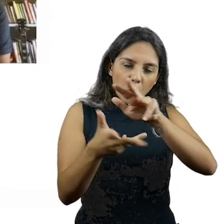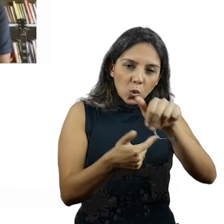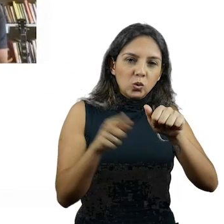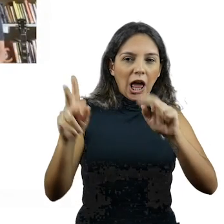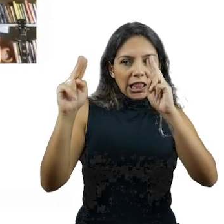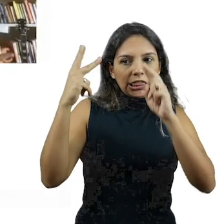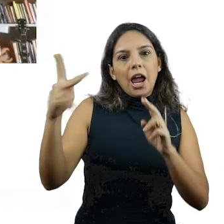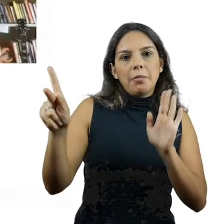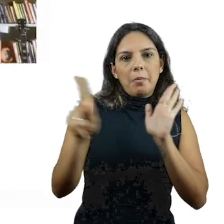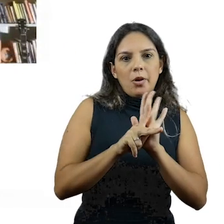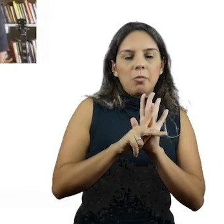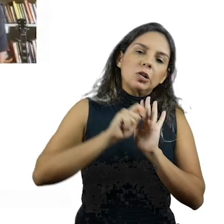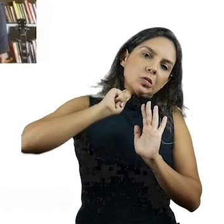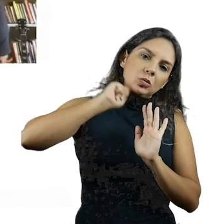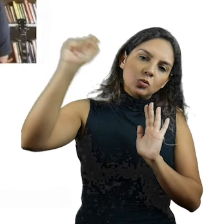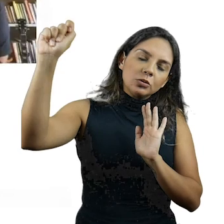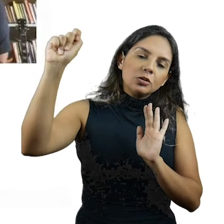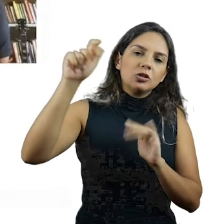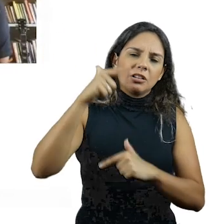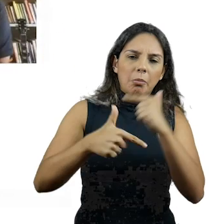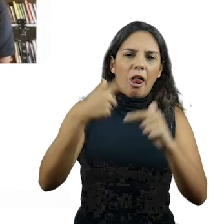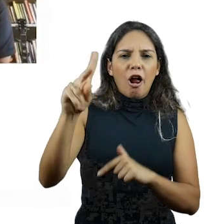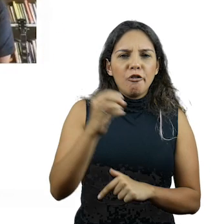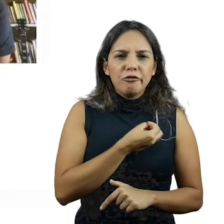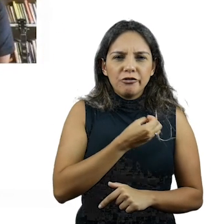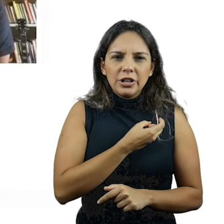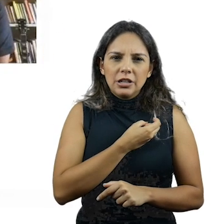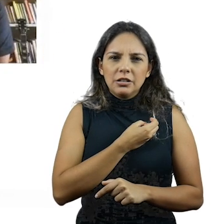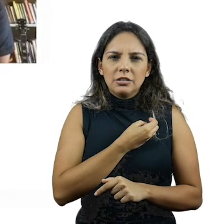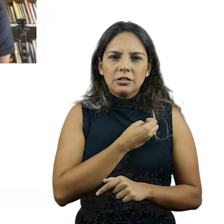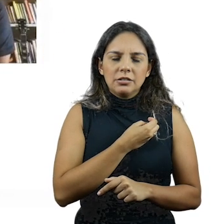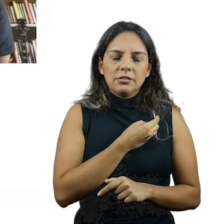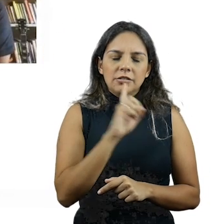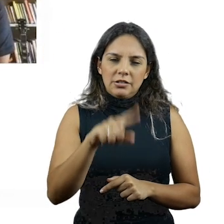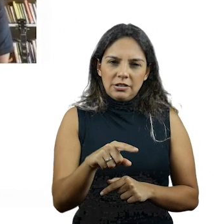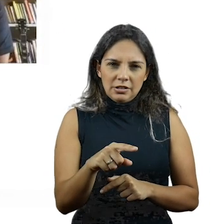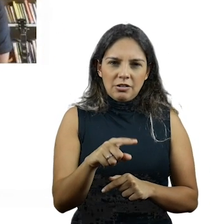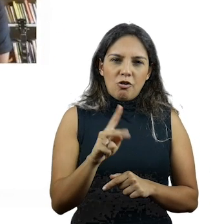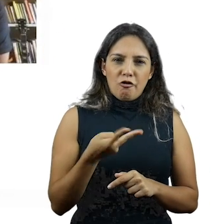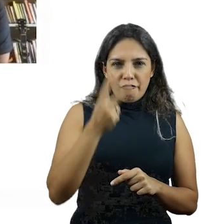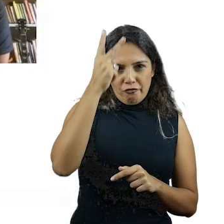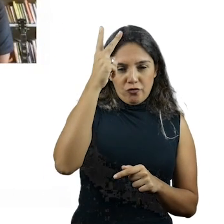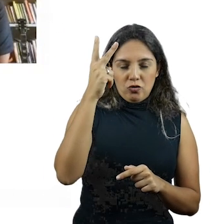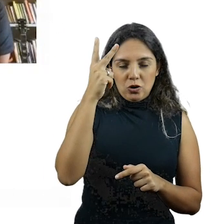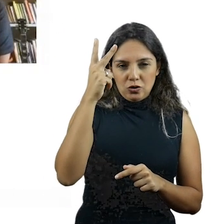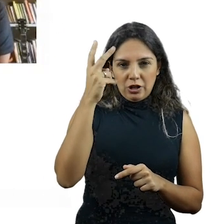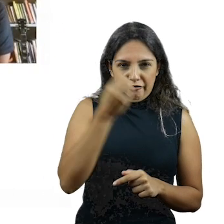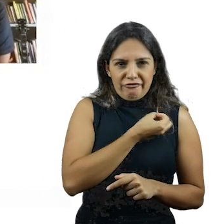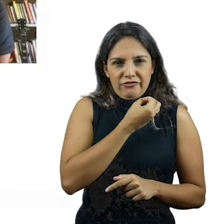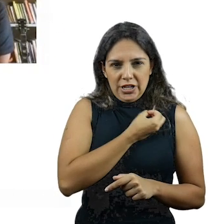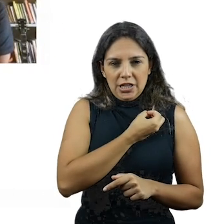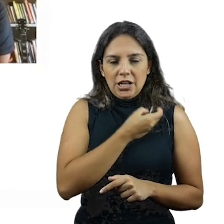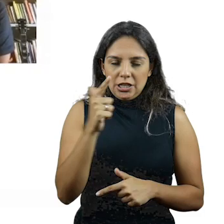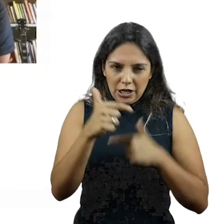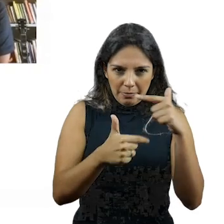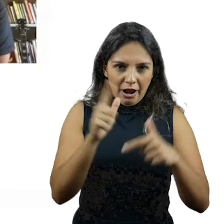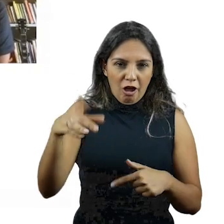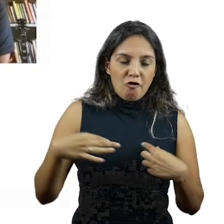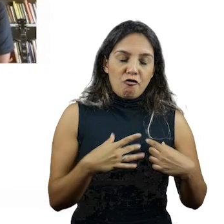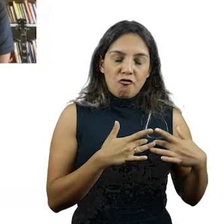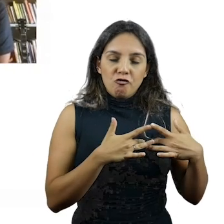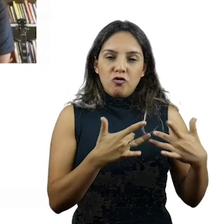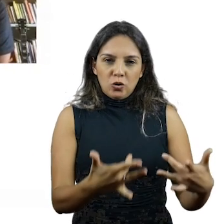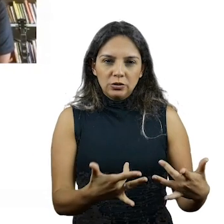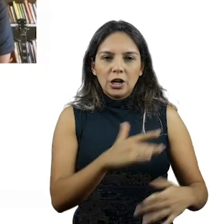né? Porque não só todo o trabalho de vida dele é voltado para o CVV, Centro de Valorização à Vida, ele mesmo é